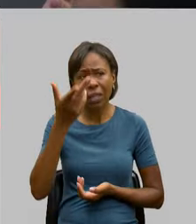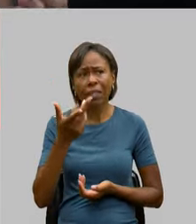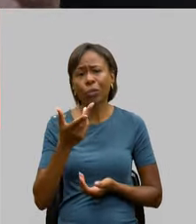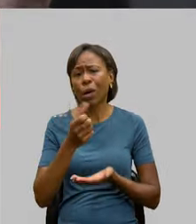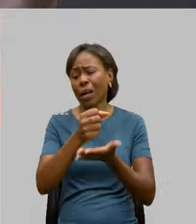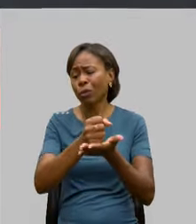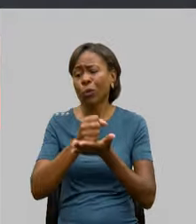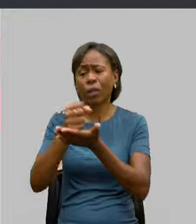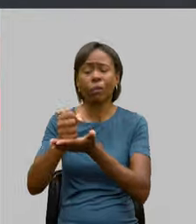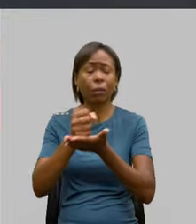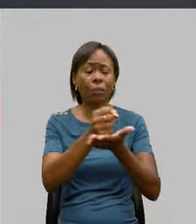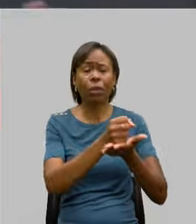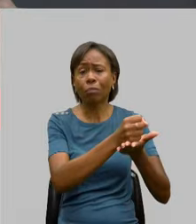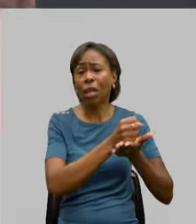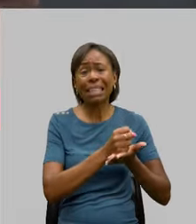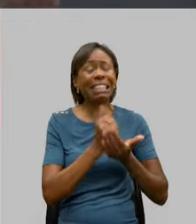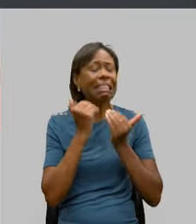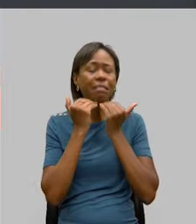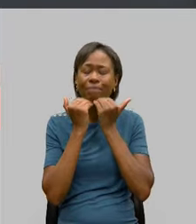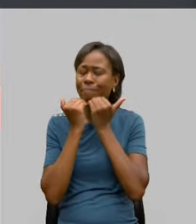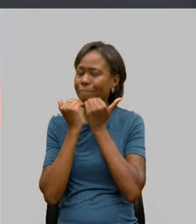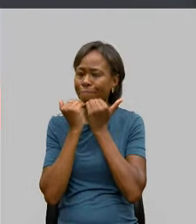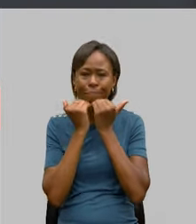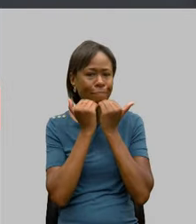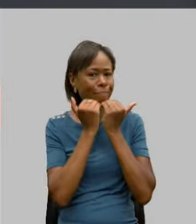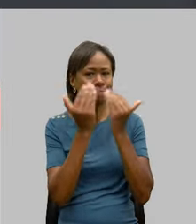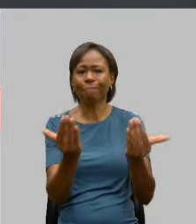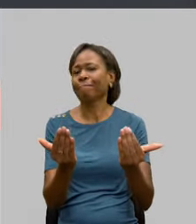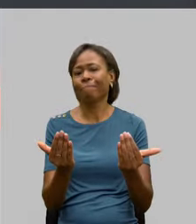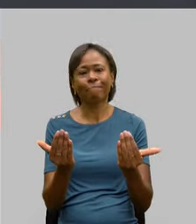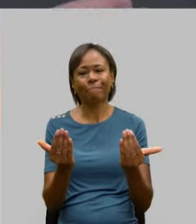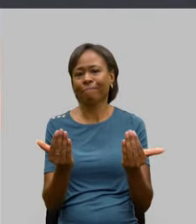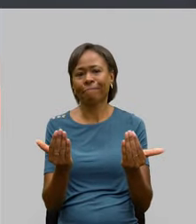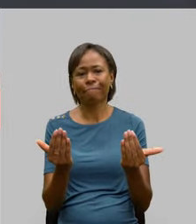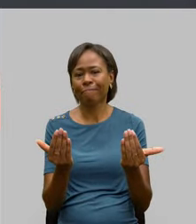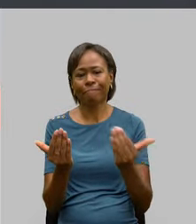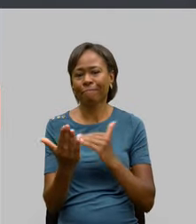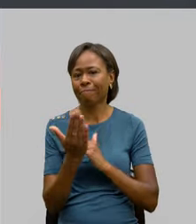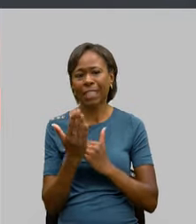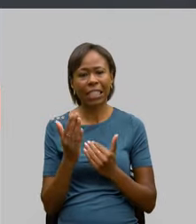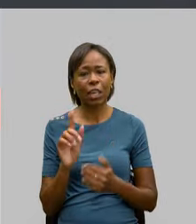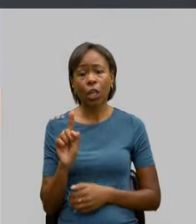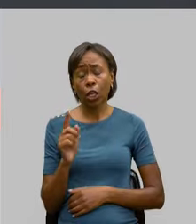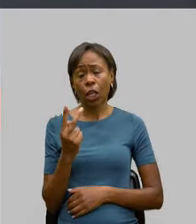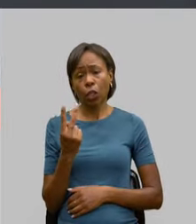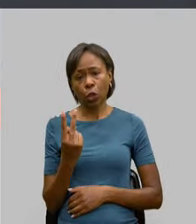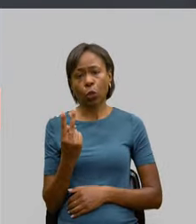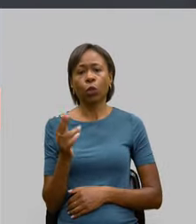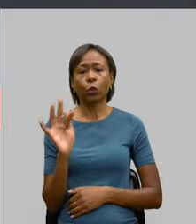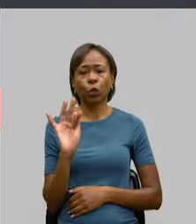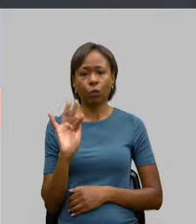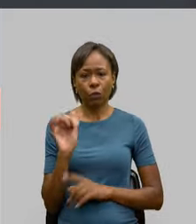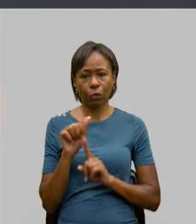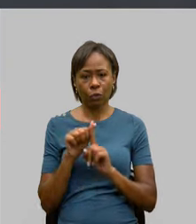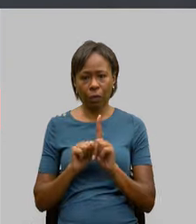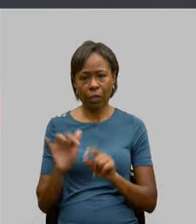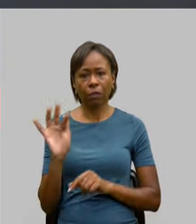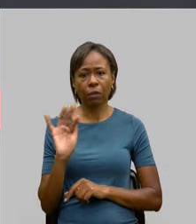lugar Ninguém me ajudou ninguém me deu a mão e no dia 2 de Fevereiro Samuel